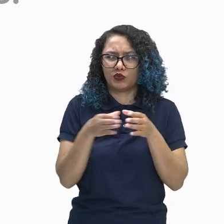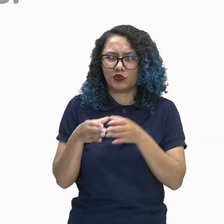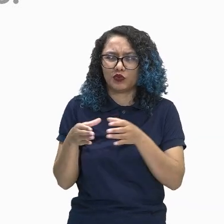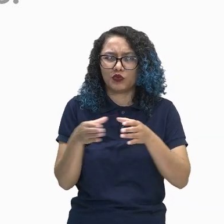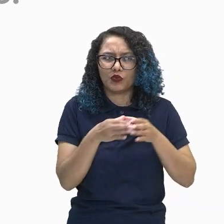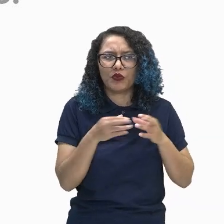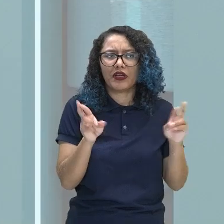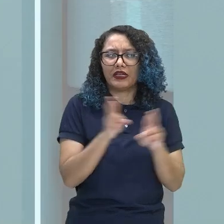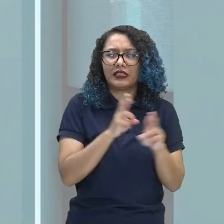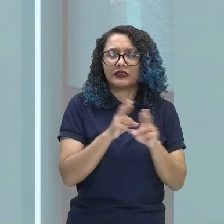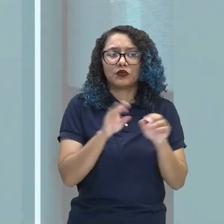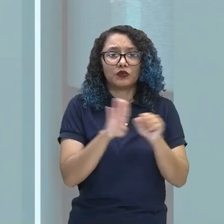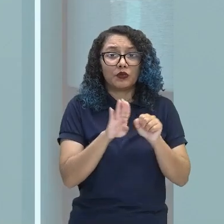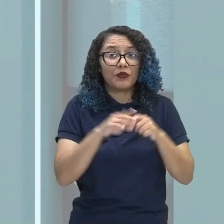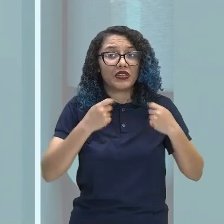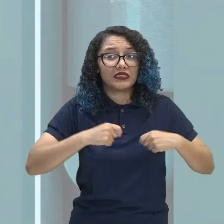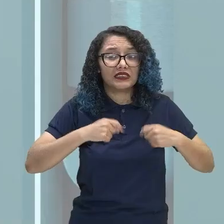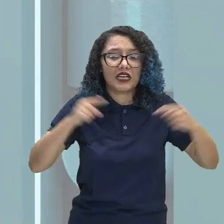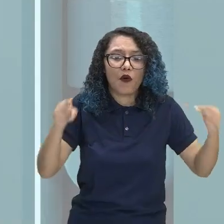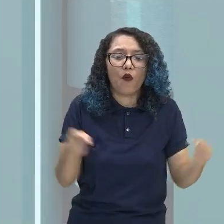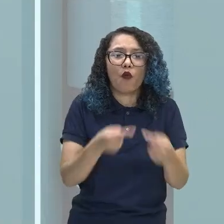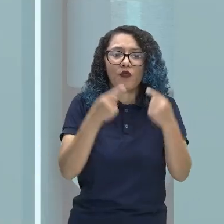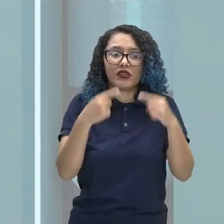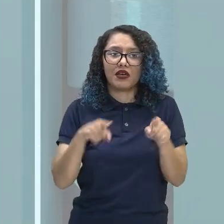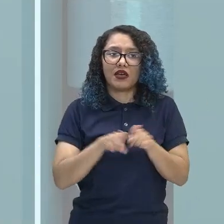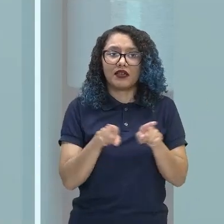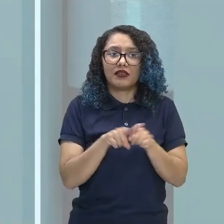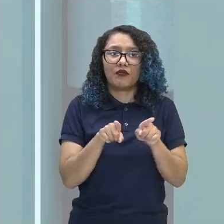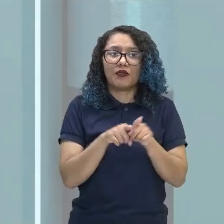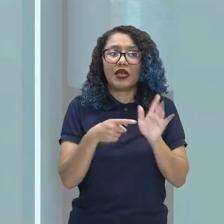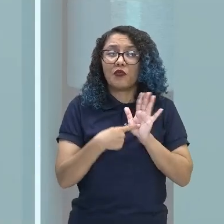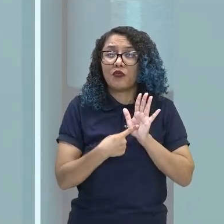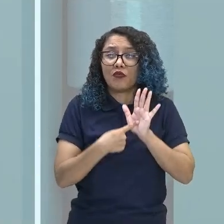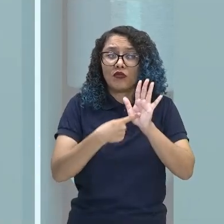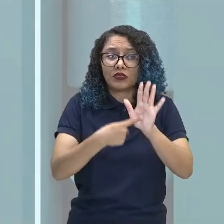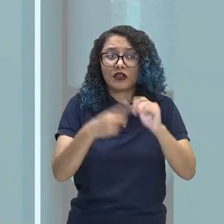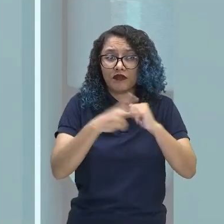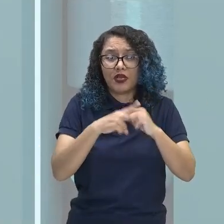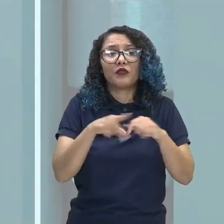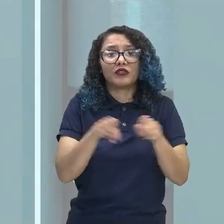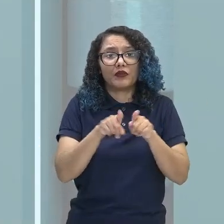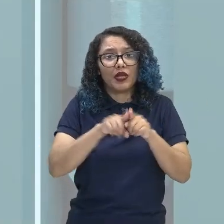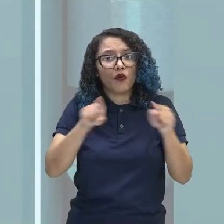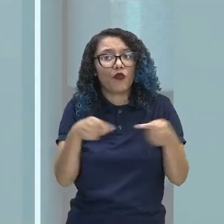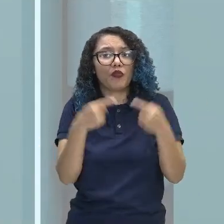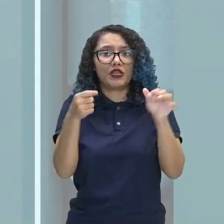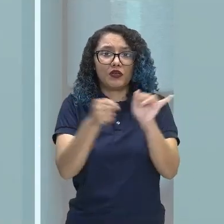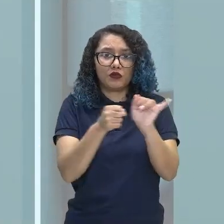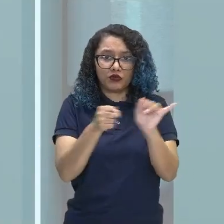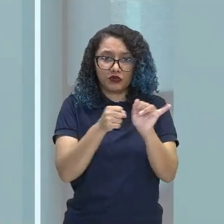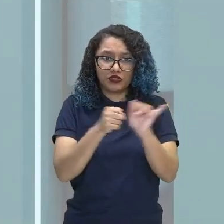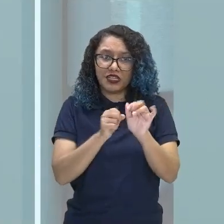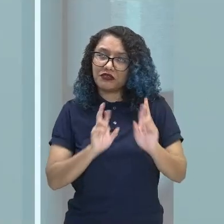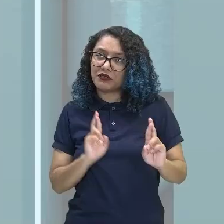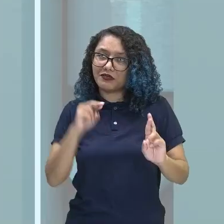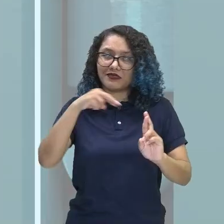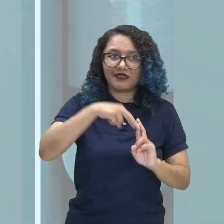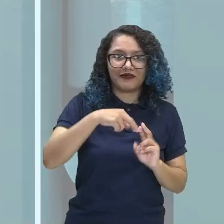substantivo concordem com o substantivo e fazer com que os verbos também concordem com o sujeito ao qual se